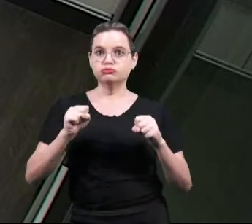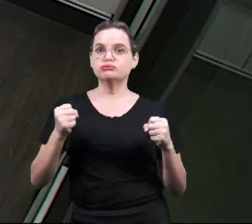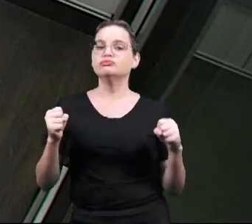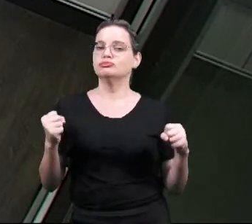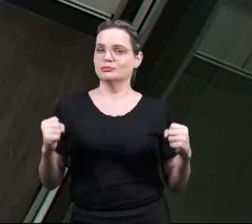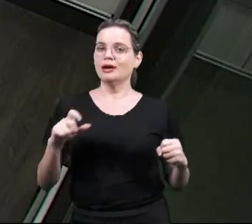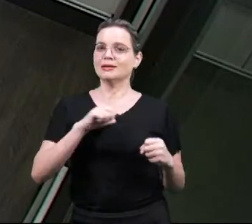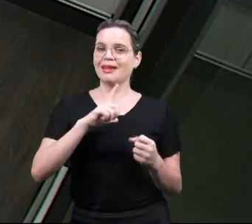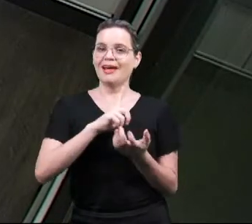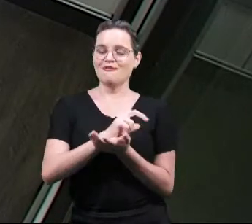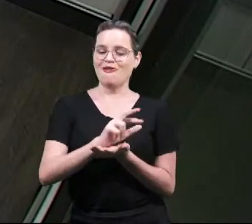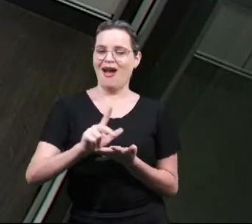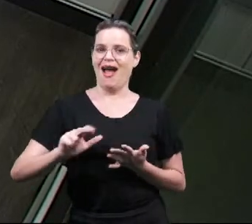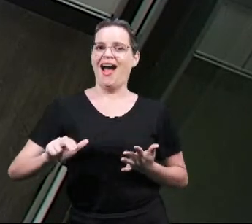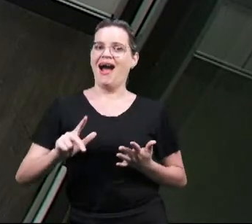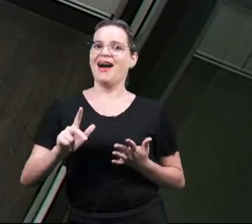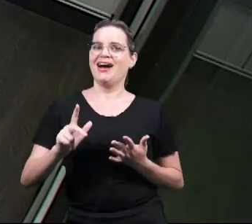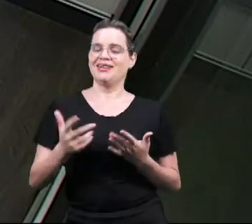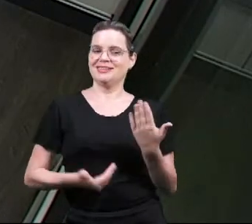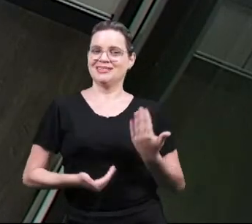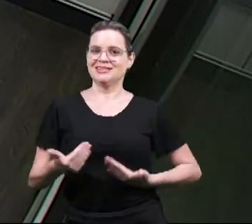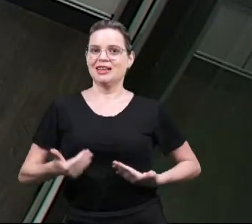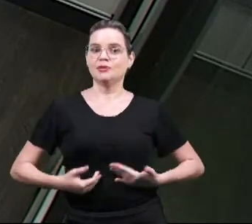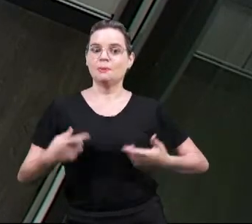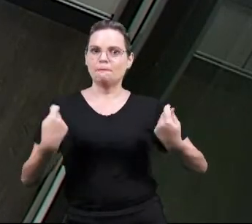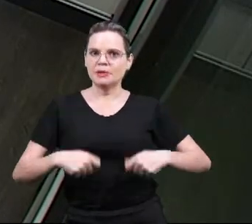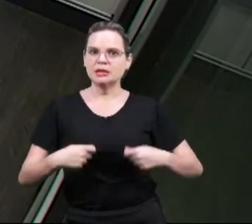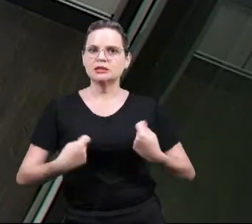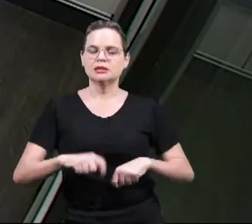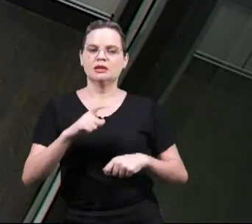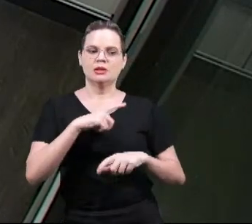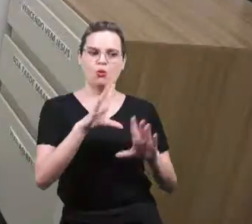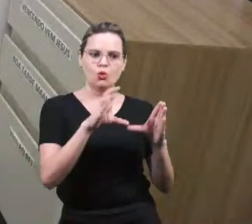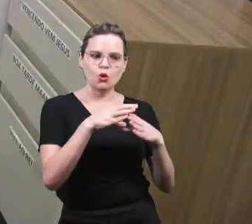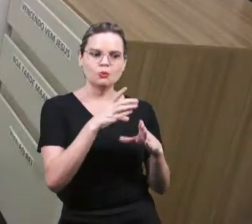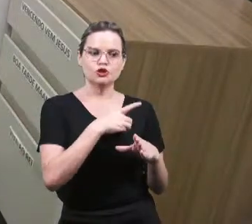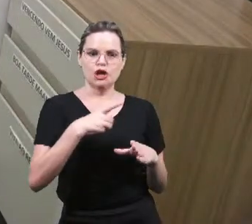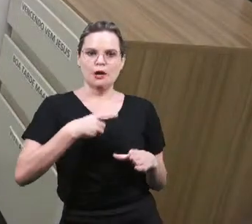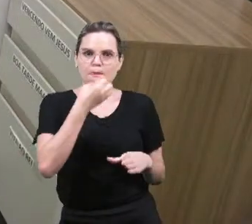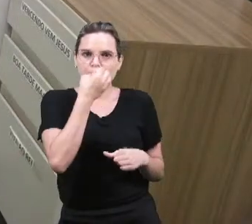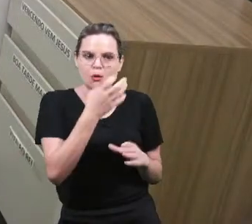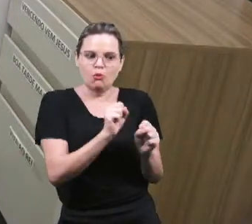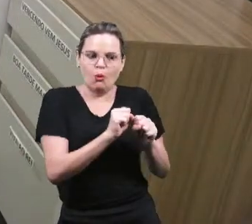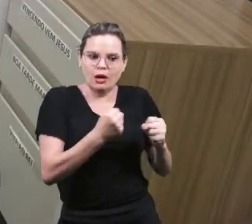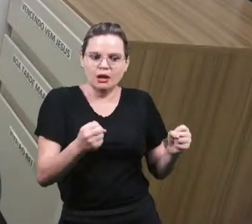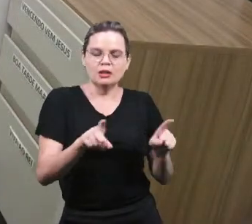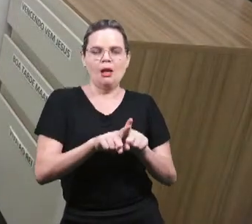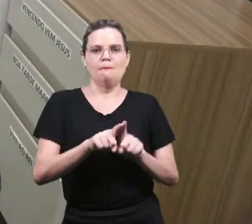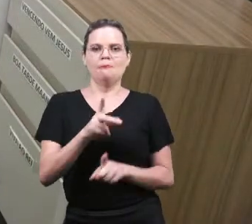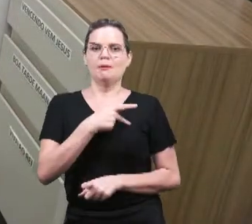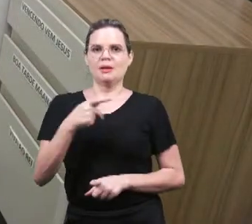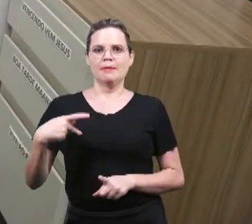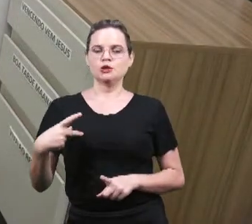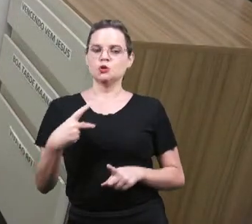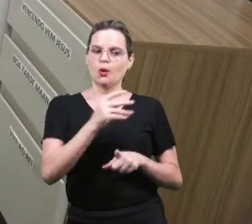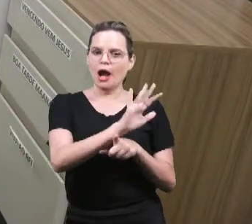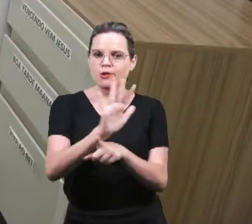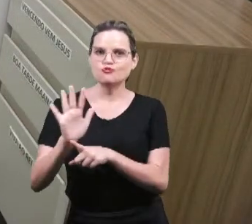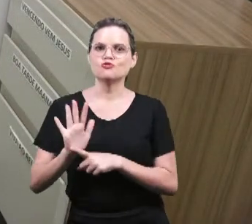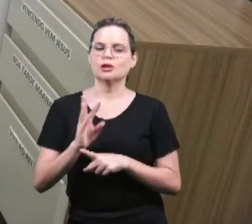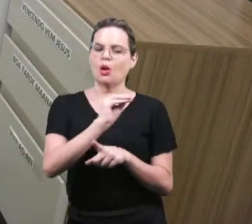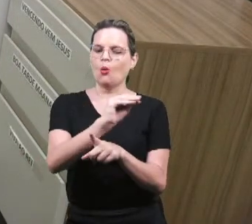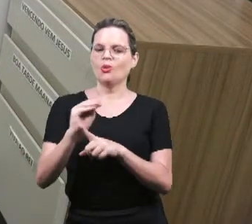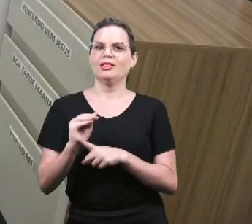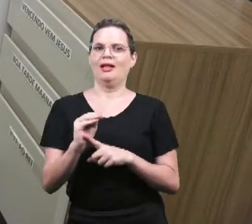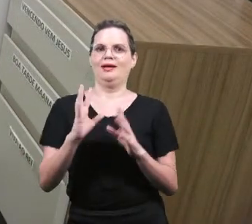então é necessário ali, então tem que ter ali um corpo, né? Diaconal, os pastores ali à disposição para estarem ajudando, né? A igreja, cuidando